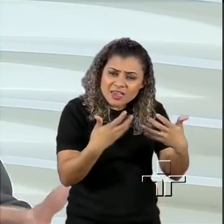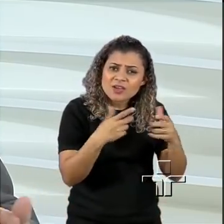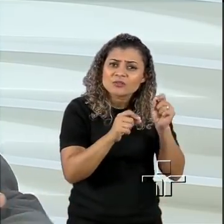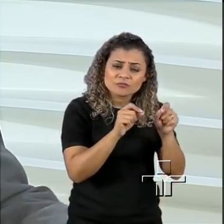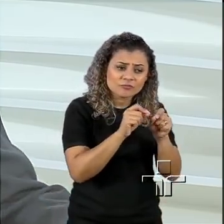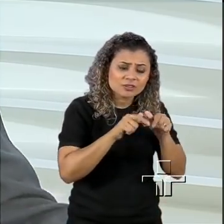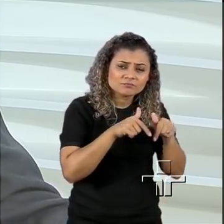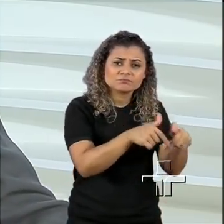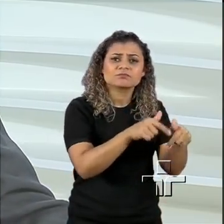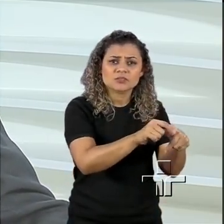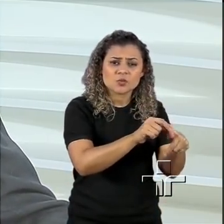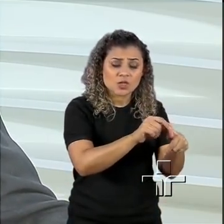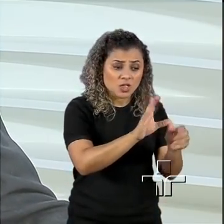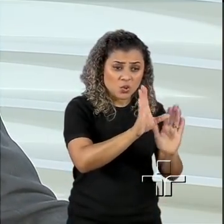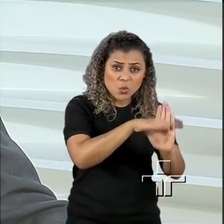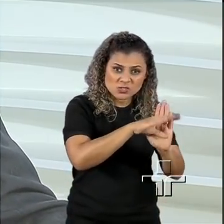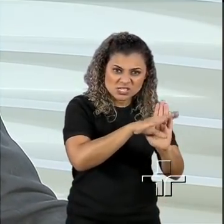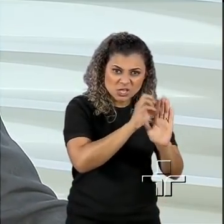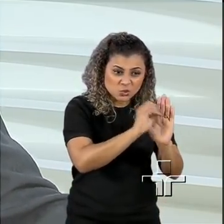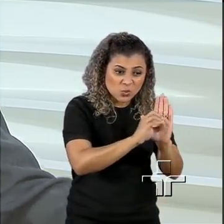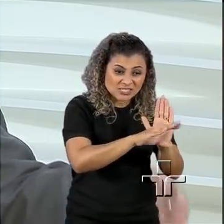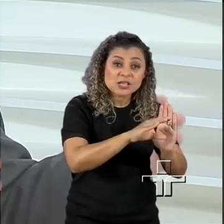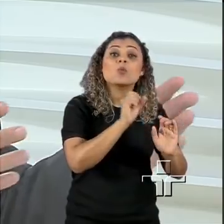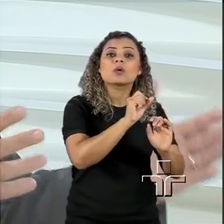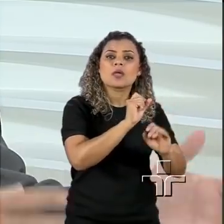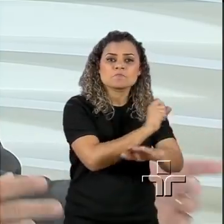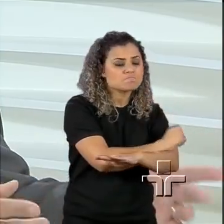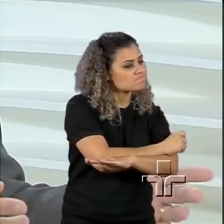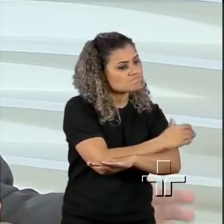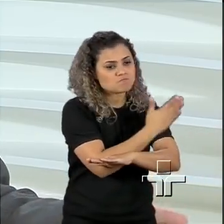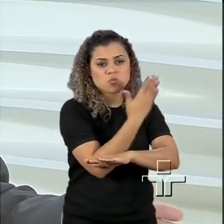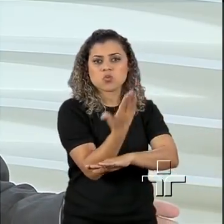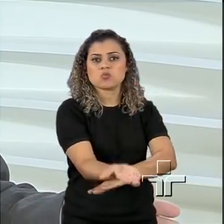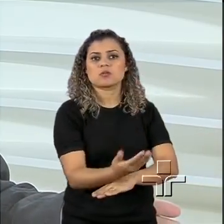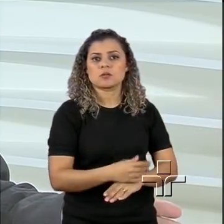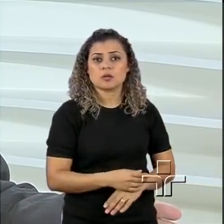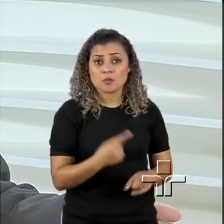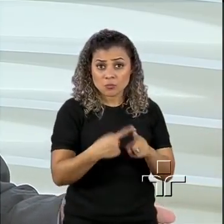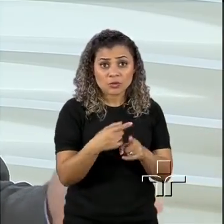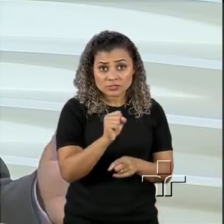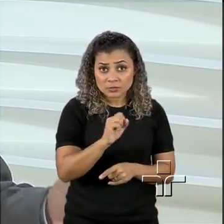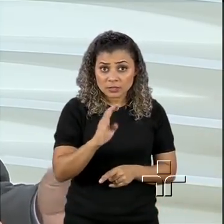no conceito de educação período integral, porque fiz em São Bernardo,